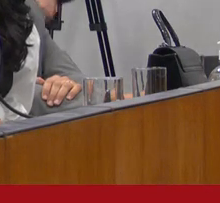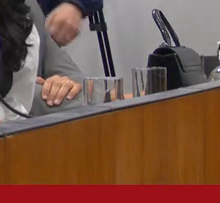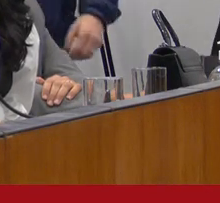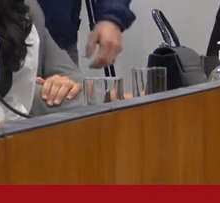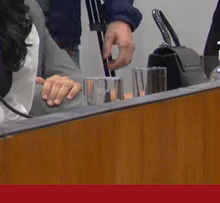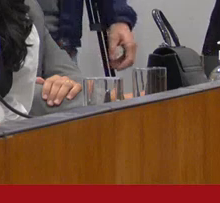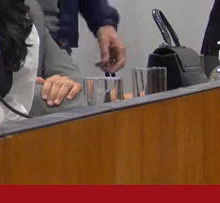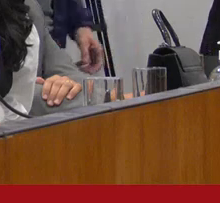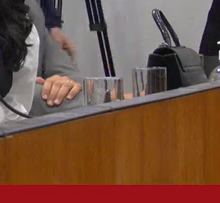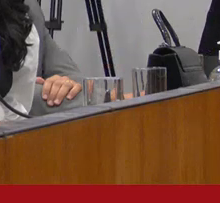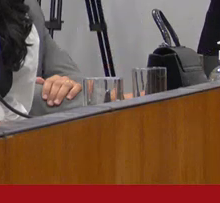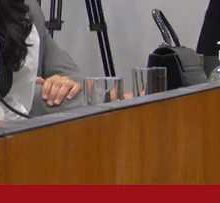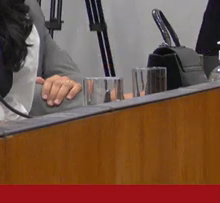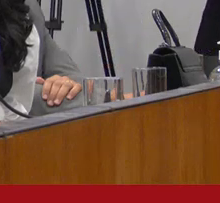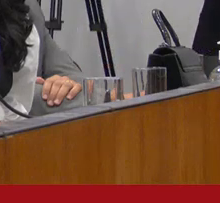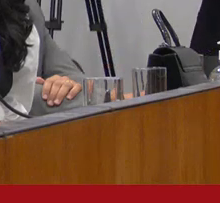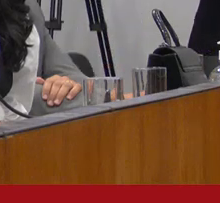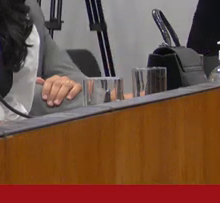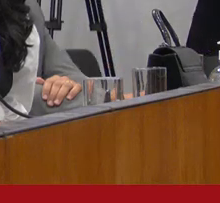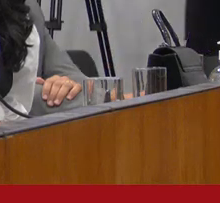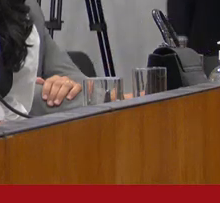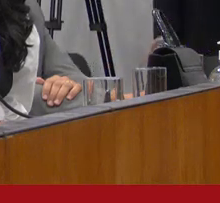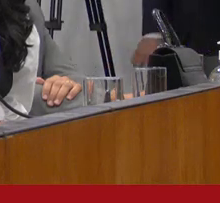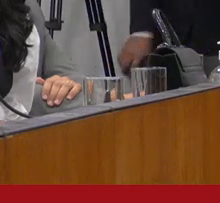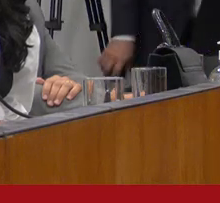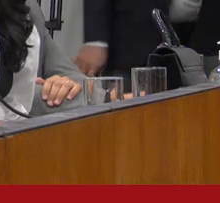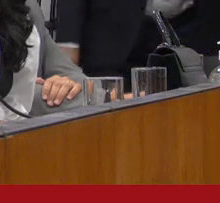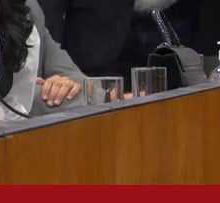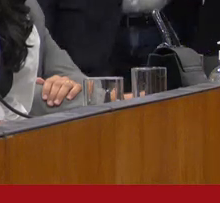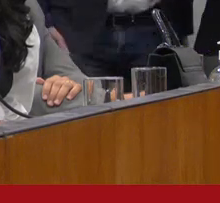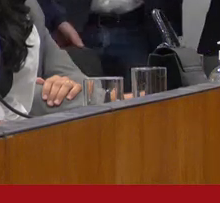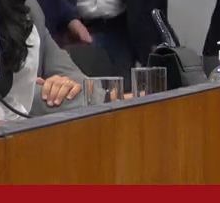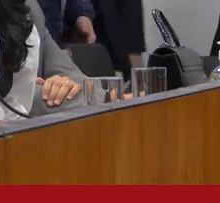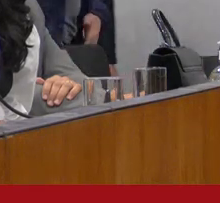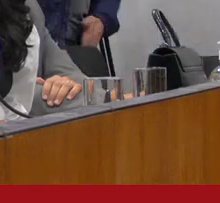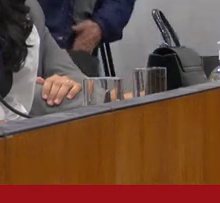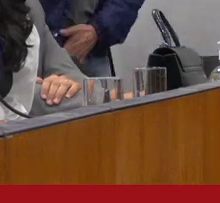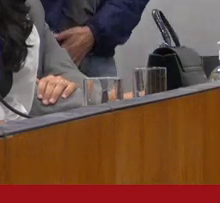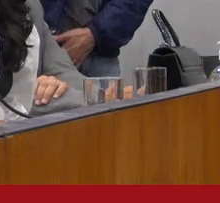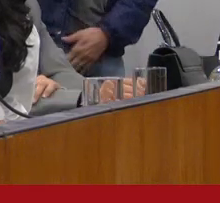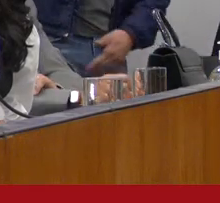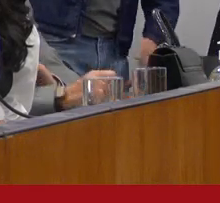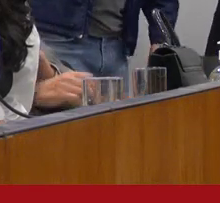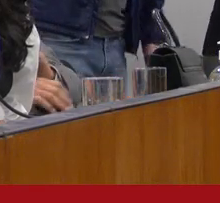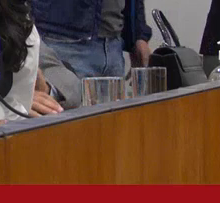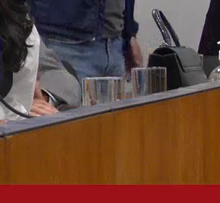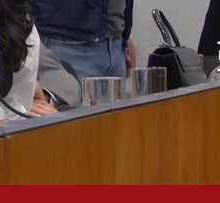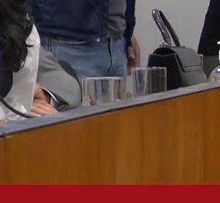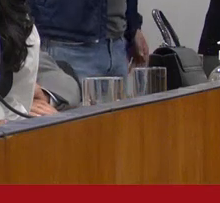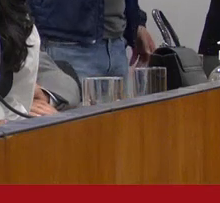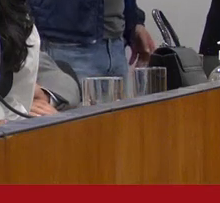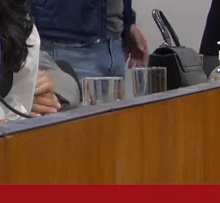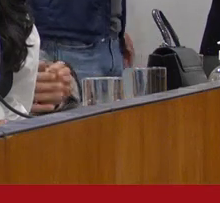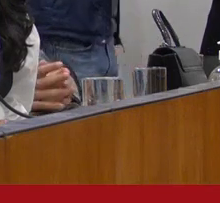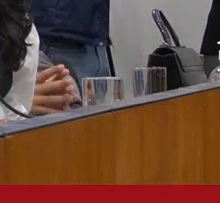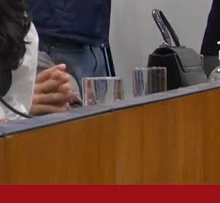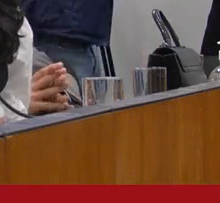que os nossos trabalhos eles possam ser concluídos da melhor forma possível, em